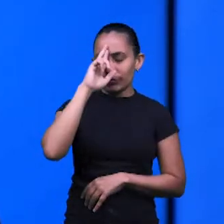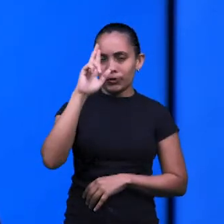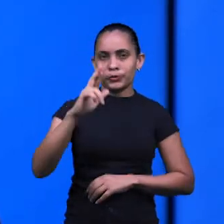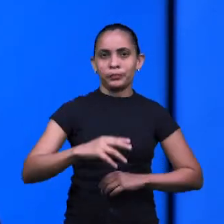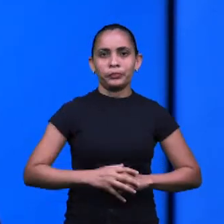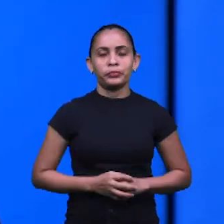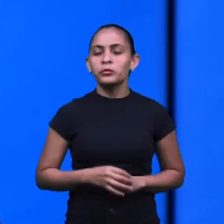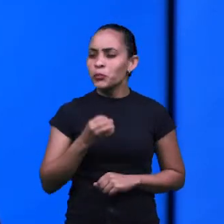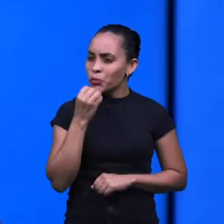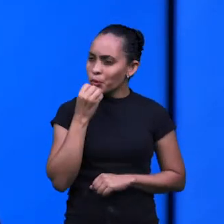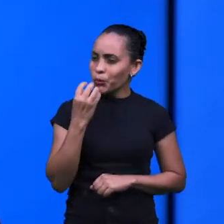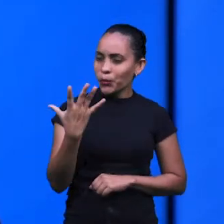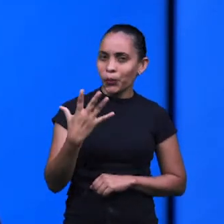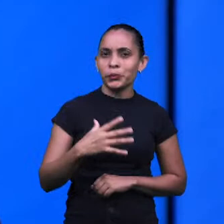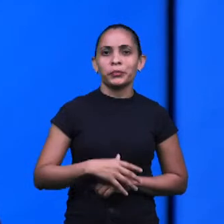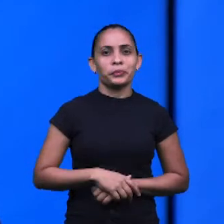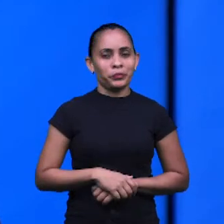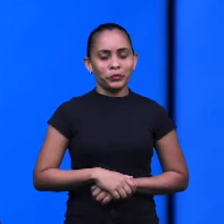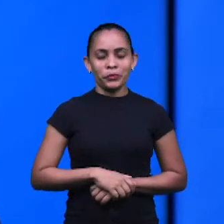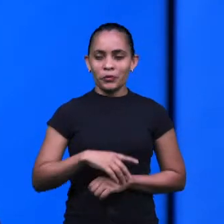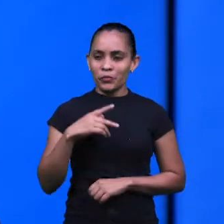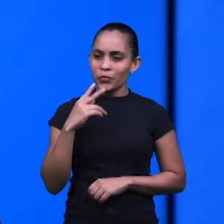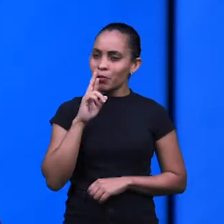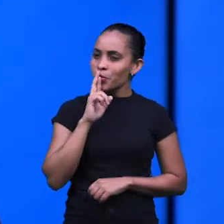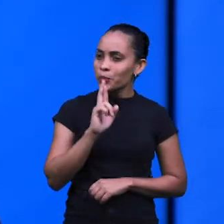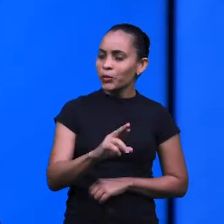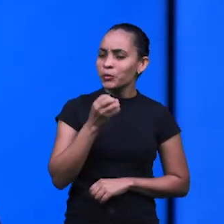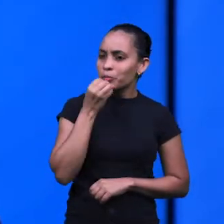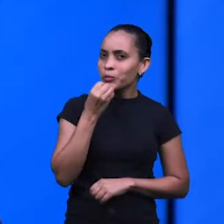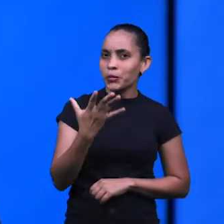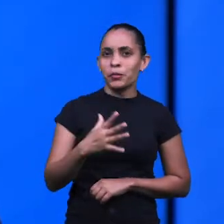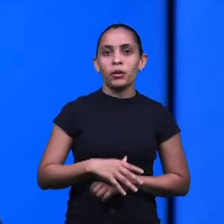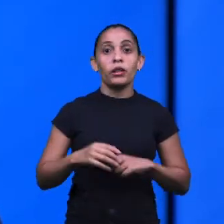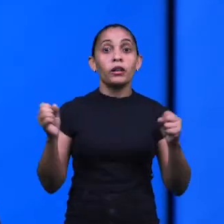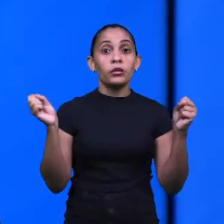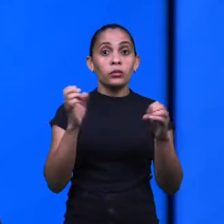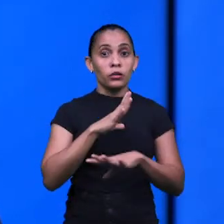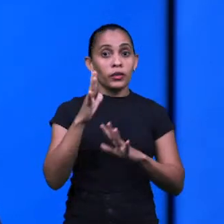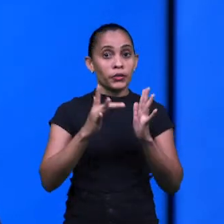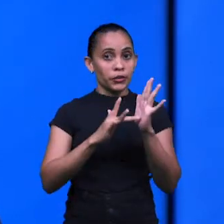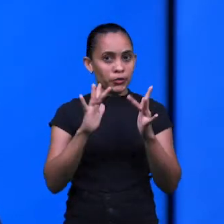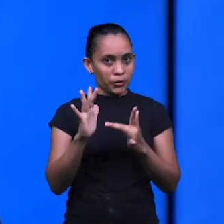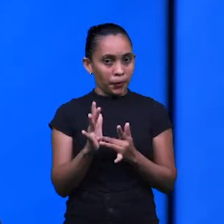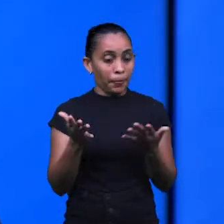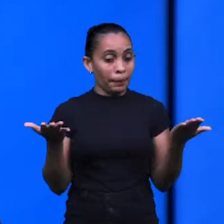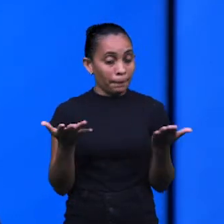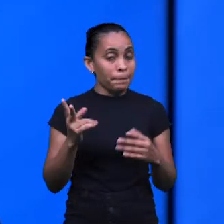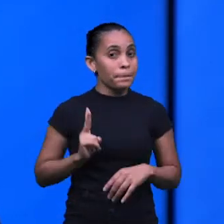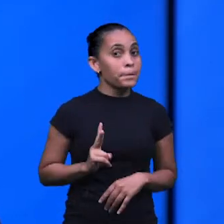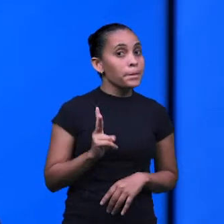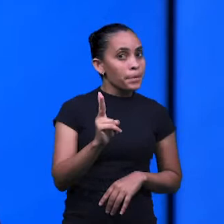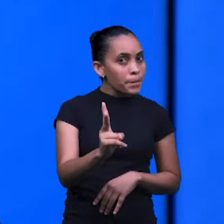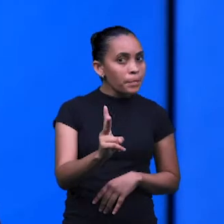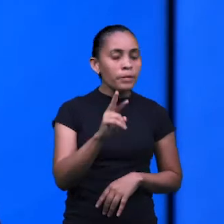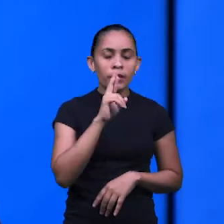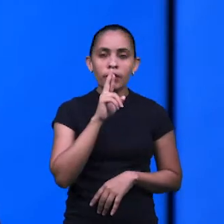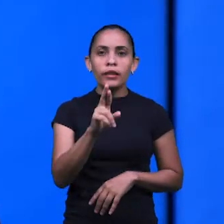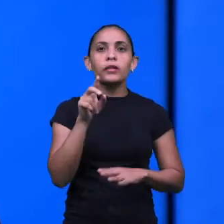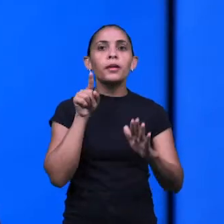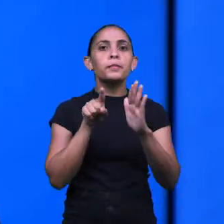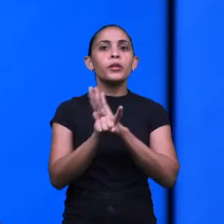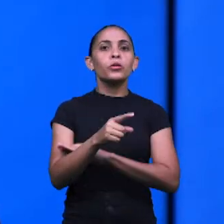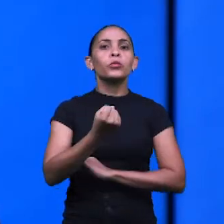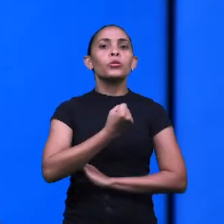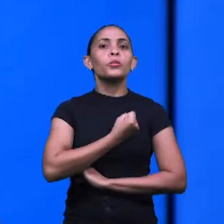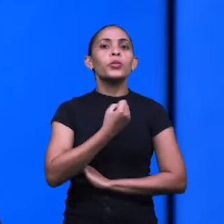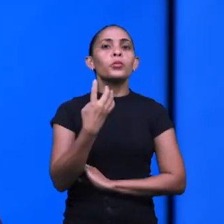nome do Senhor. Muito bem colocado na sua resposta. Glória a Jesus. Nós vamos continuar ainda respondendo essa pergunta, a pergunta